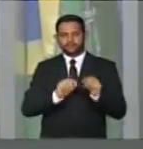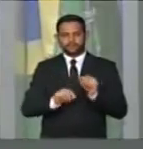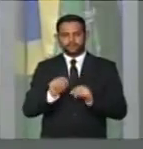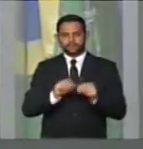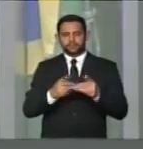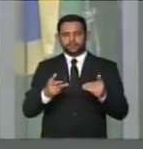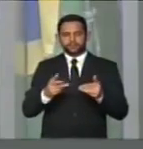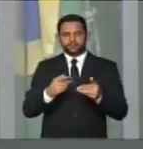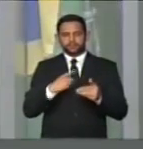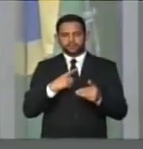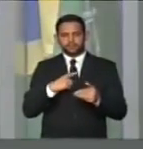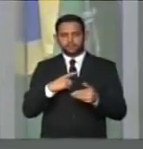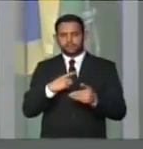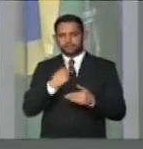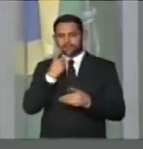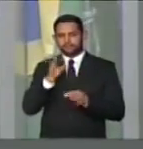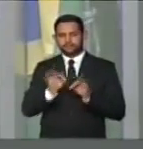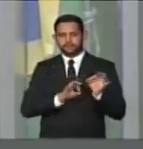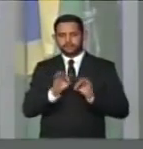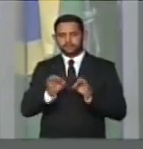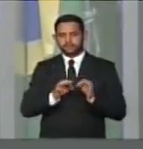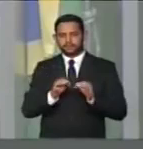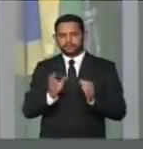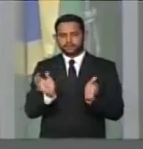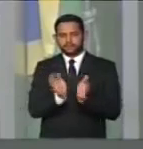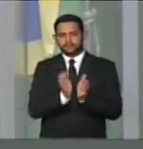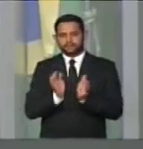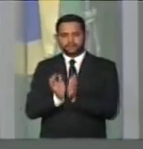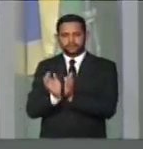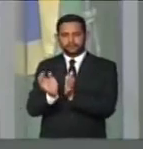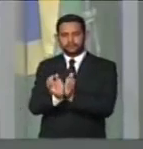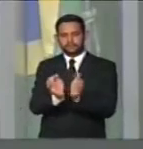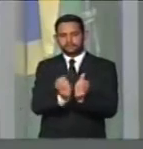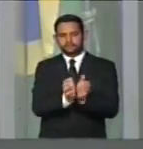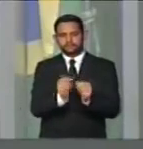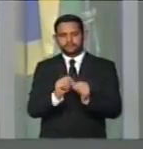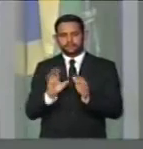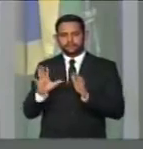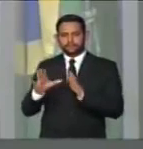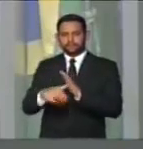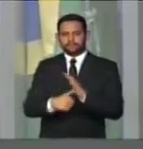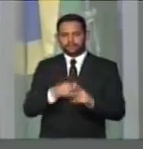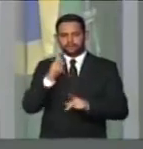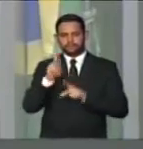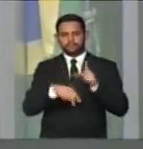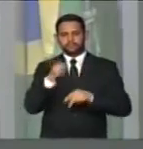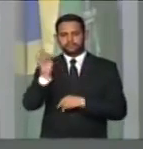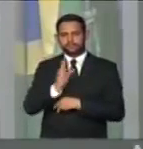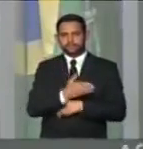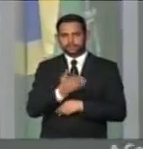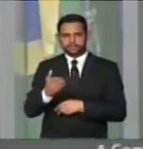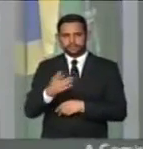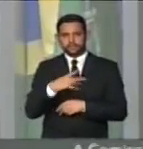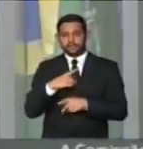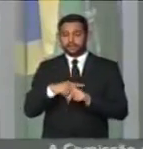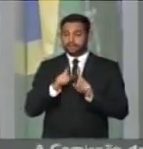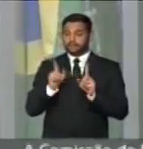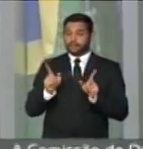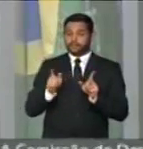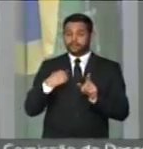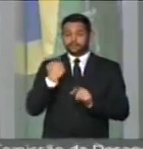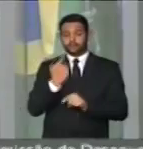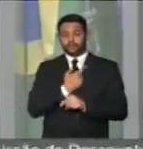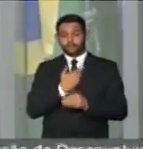aqueles que até se organizaram em quadrilhas para saquear o povo brasileiro. Aliás,